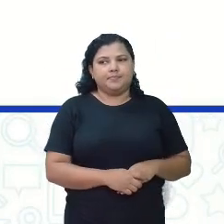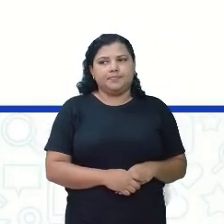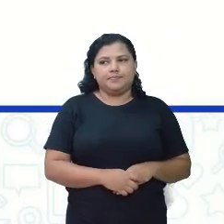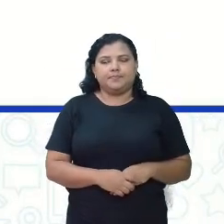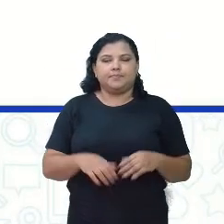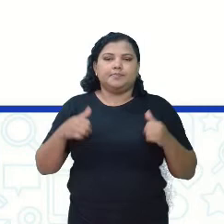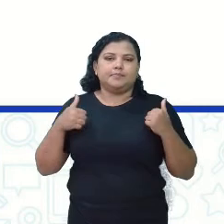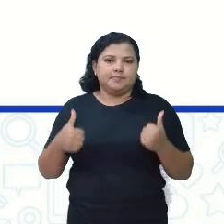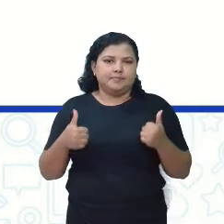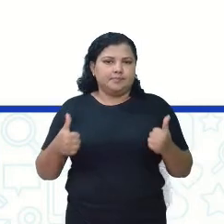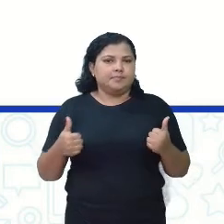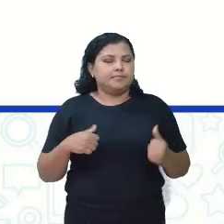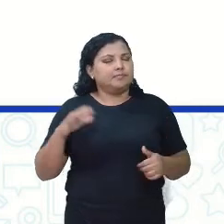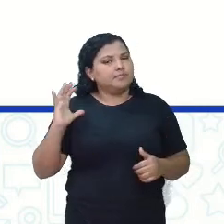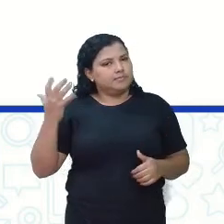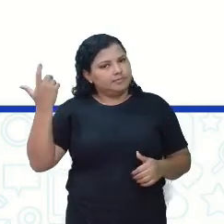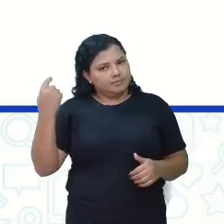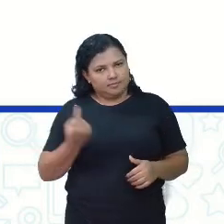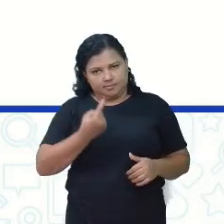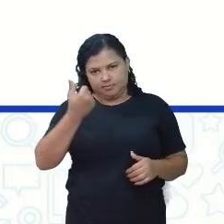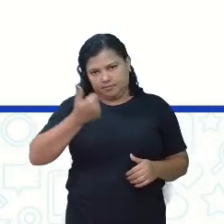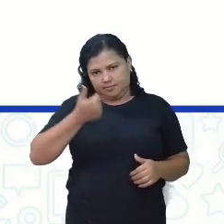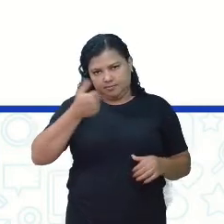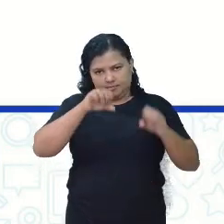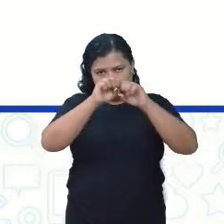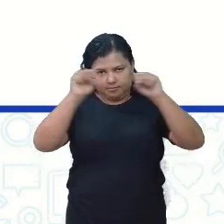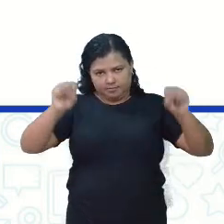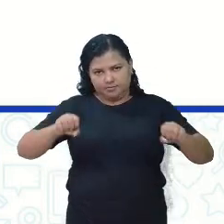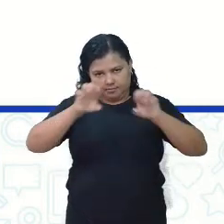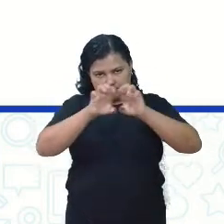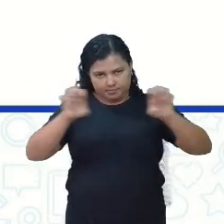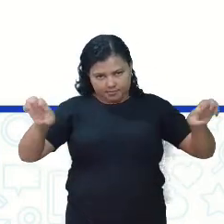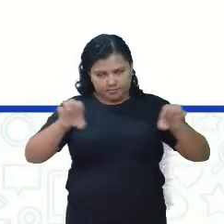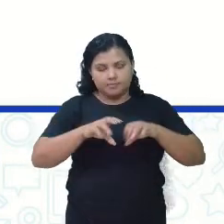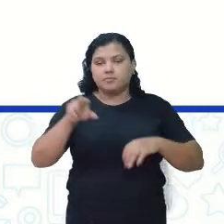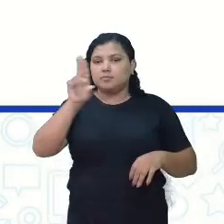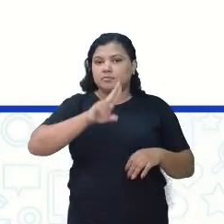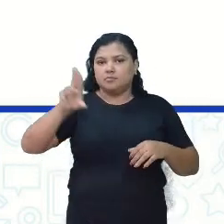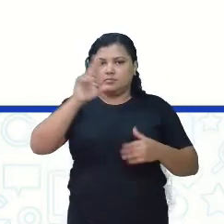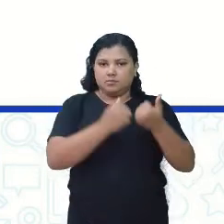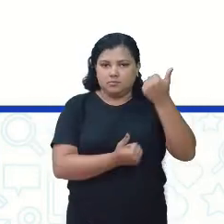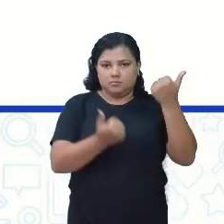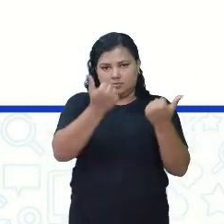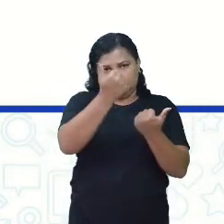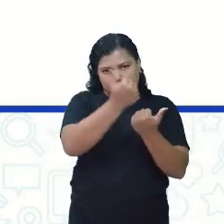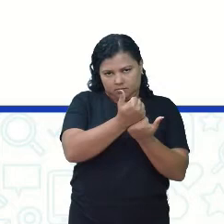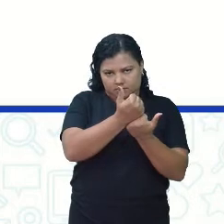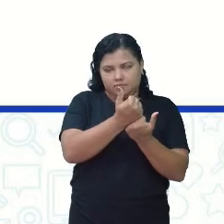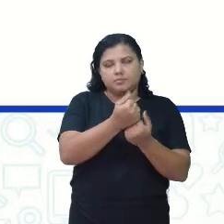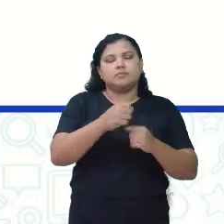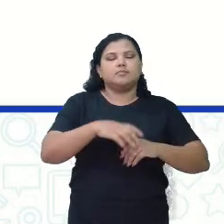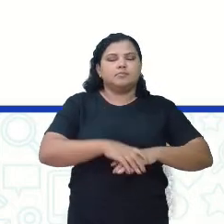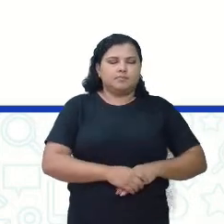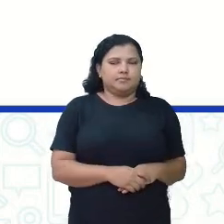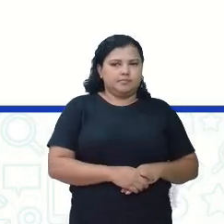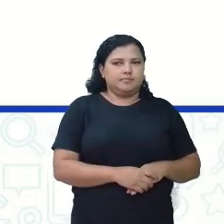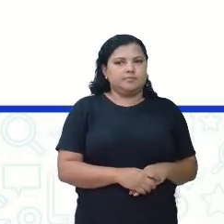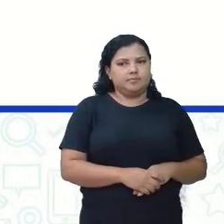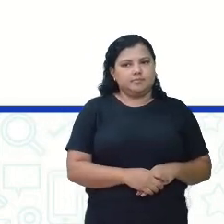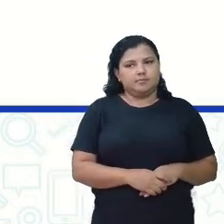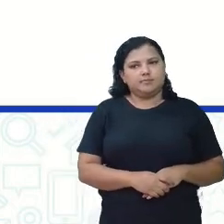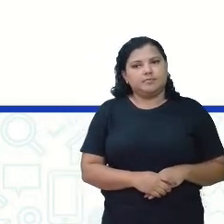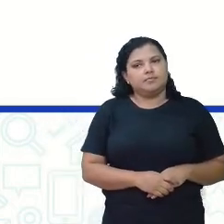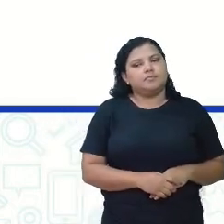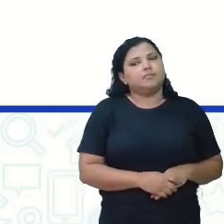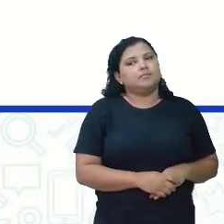Tá joia? Então, resolvemos aí esse sisteminha através do método da substituição. Tá